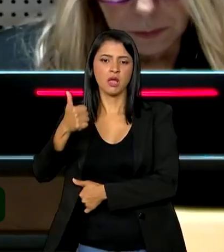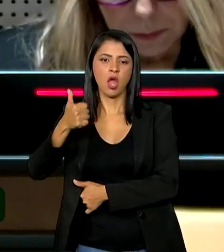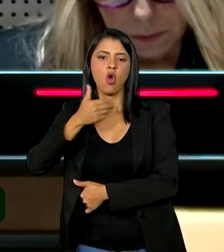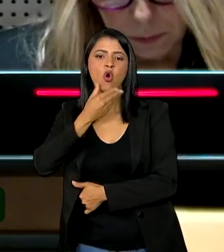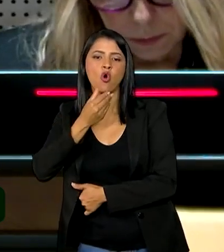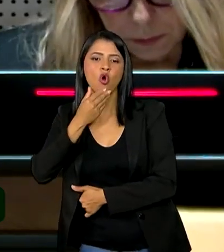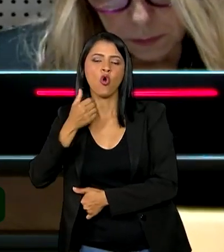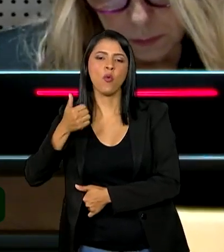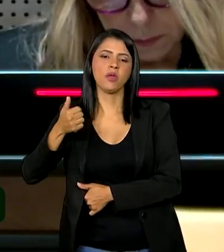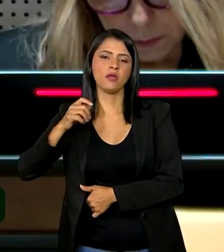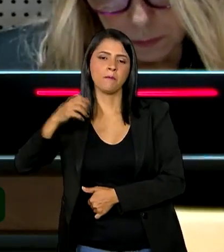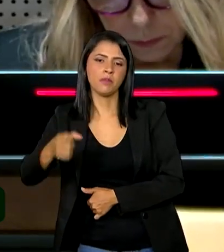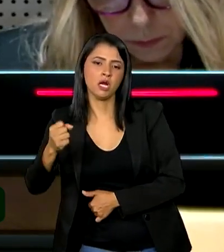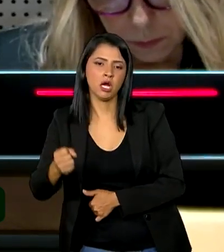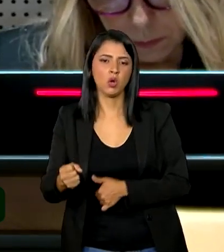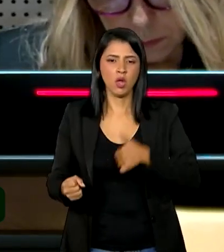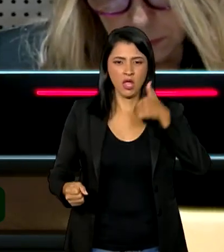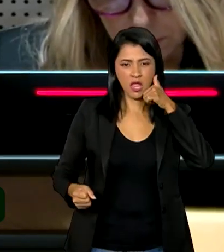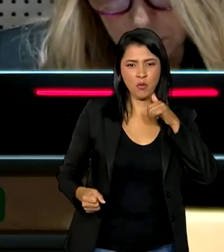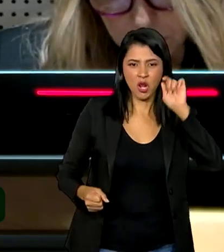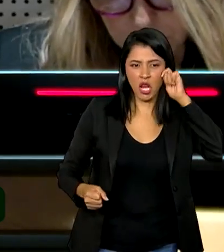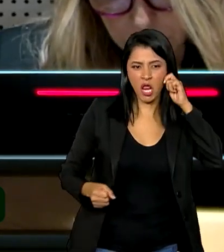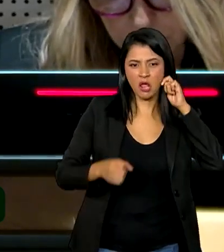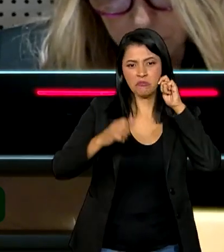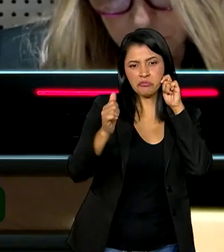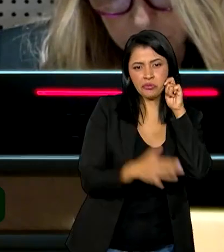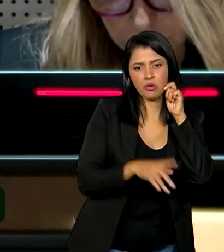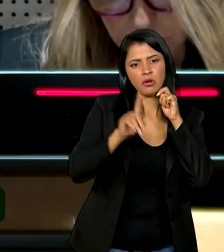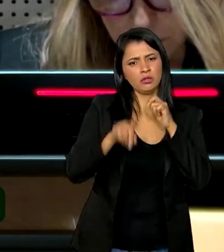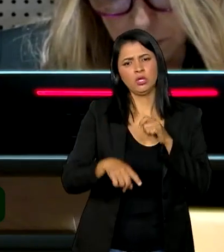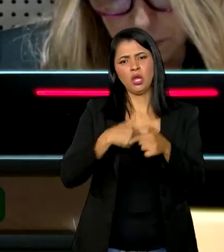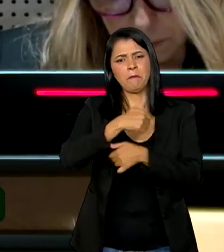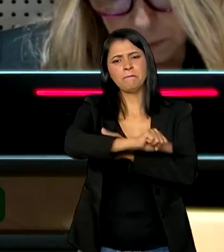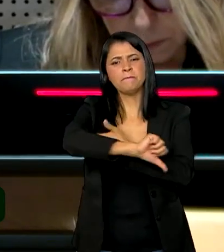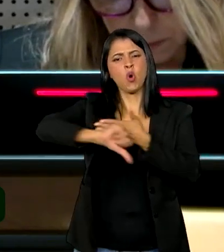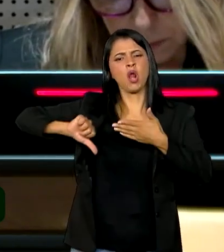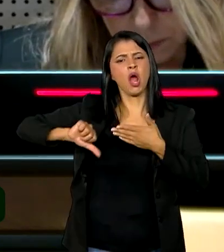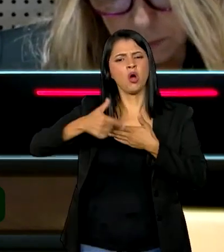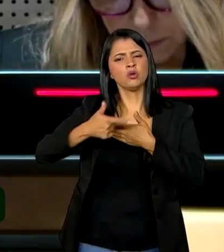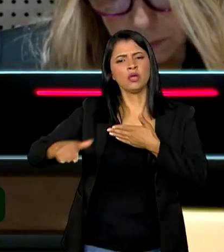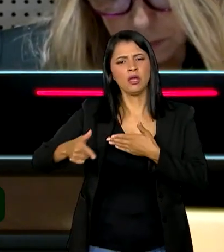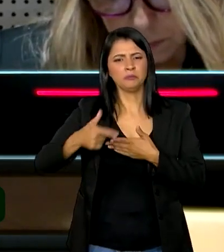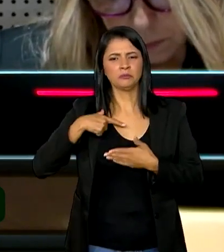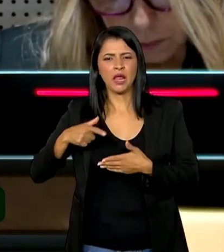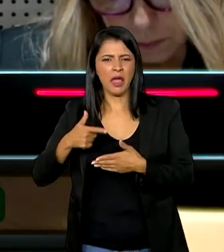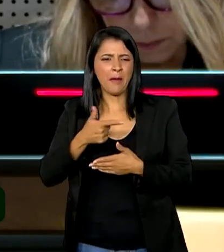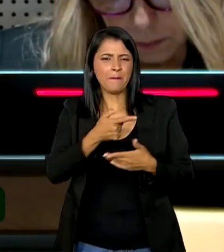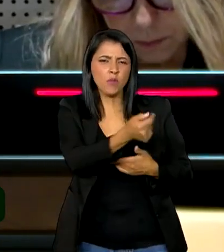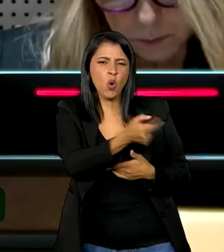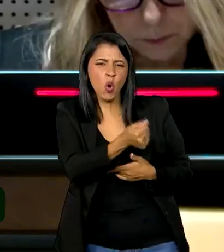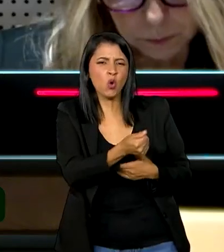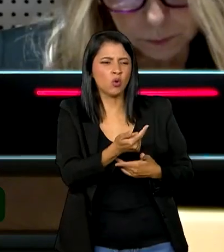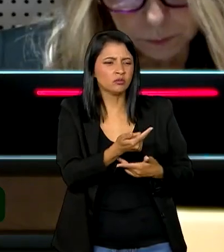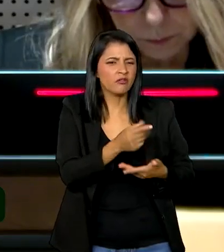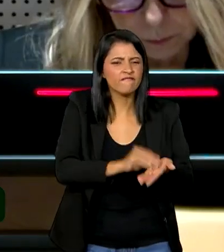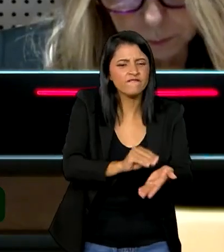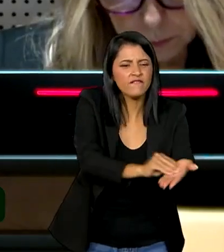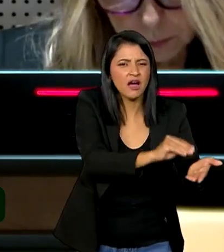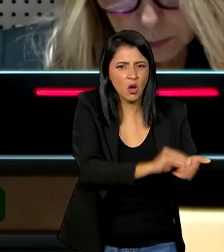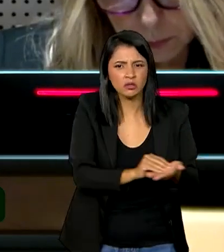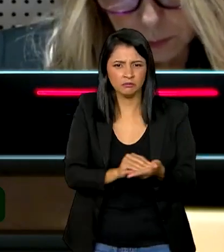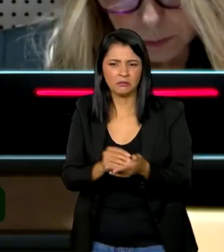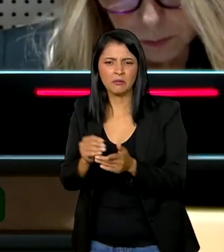podem fortalecer o regime democrático e combater o extremismo. Nossa repórter Graziele Bittencourt acompanhou o encontro.